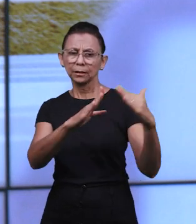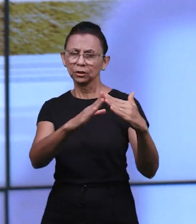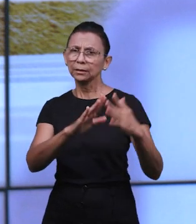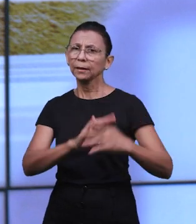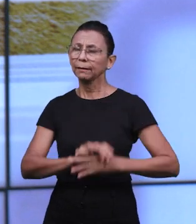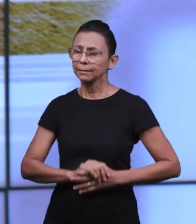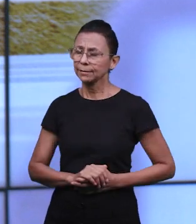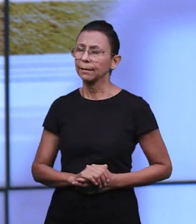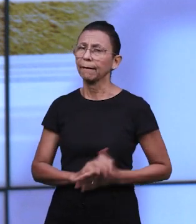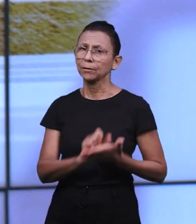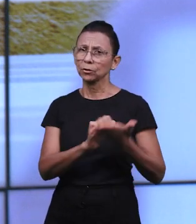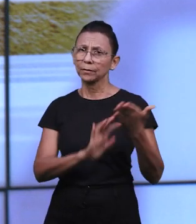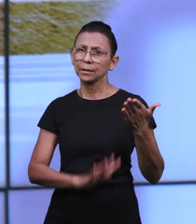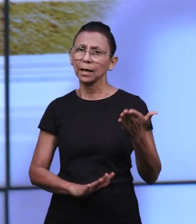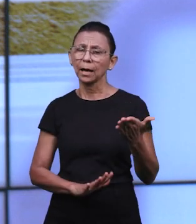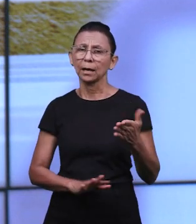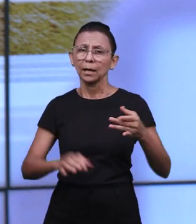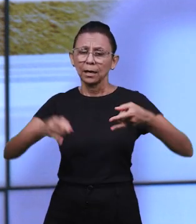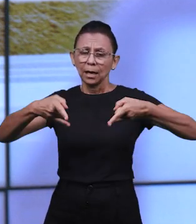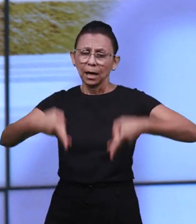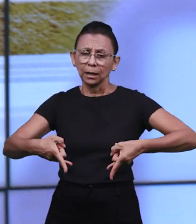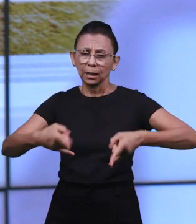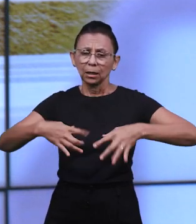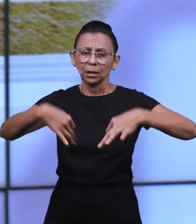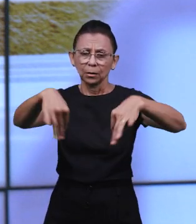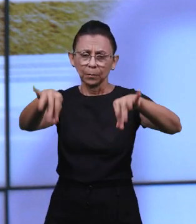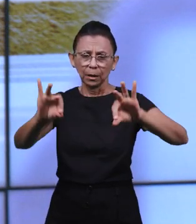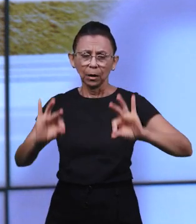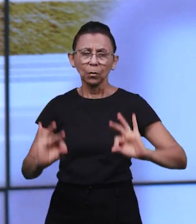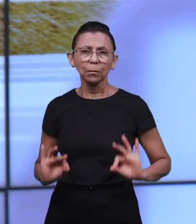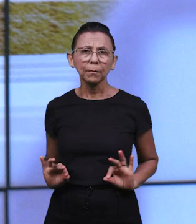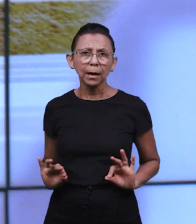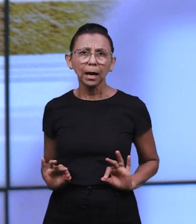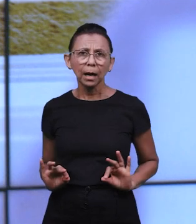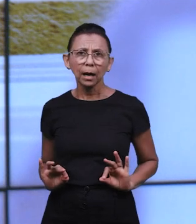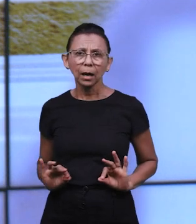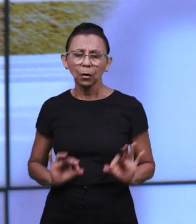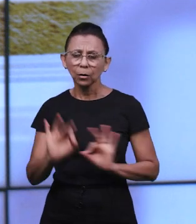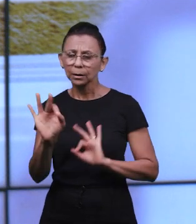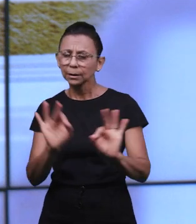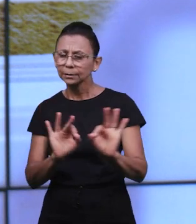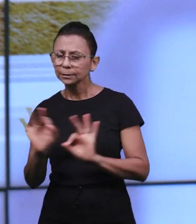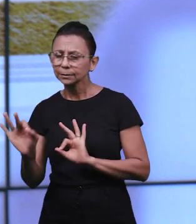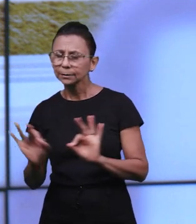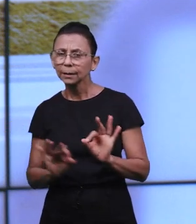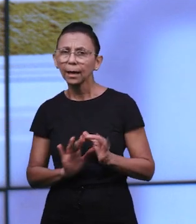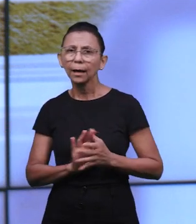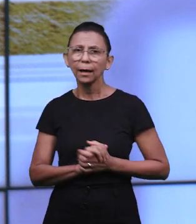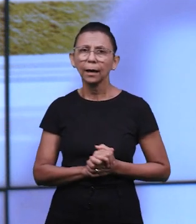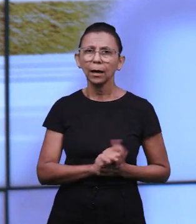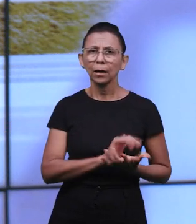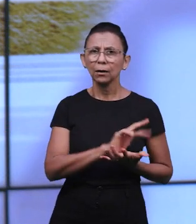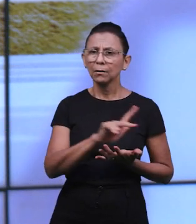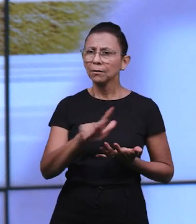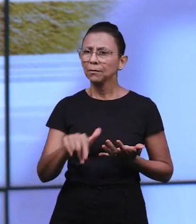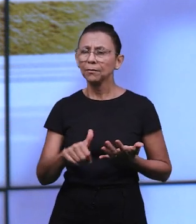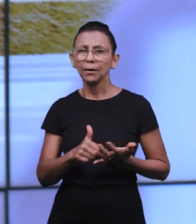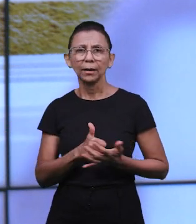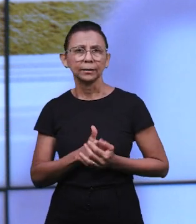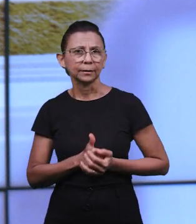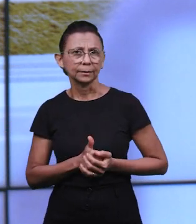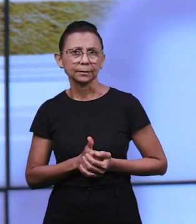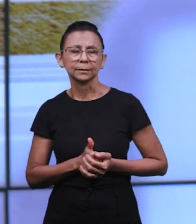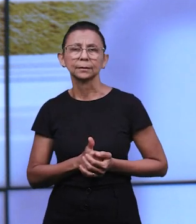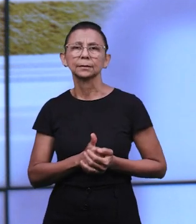sua responsabilidade. Arrumar a cama, enxugar a louça, encher a garrafa de água, entre tantas